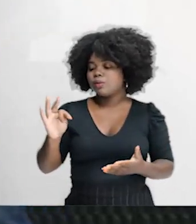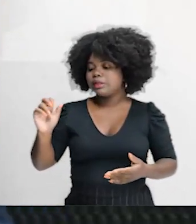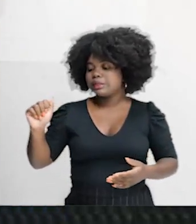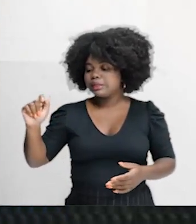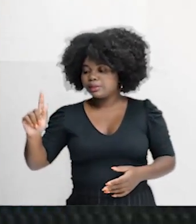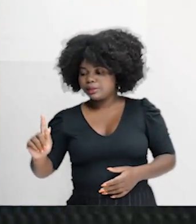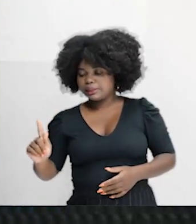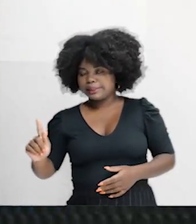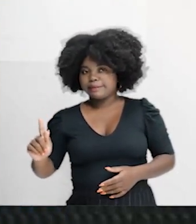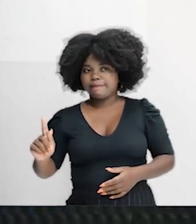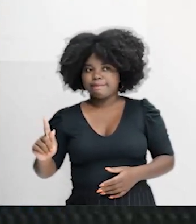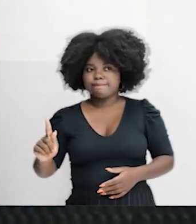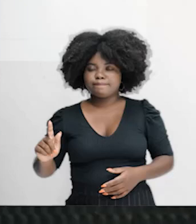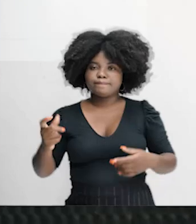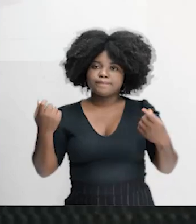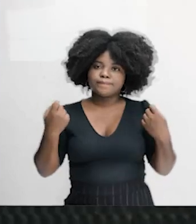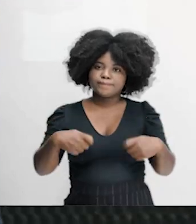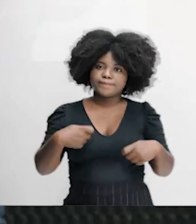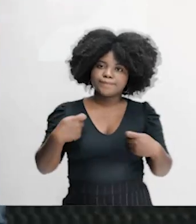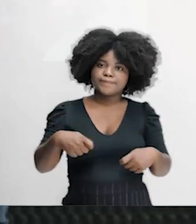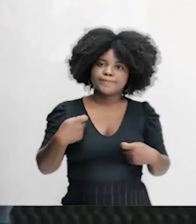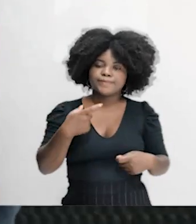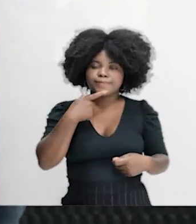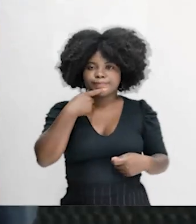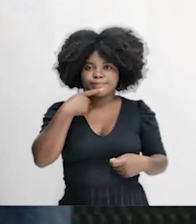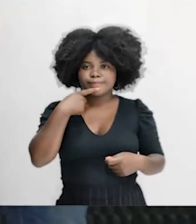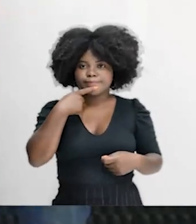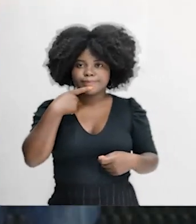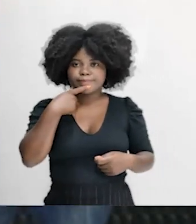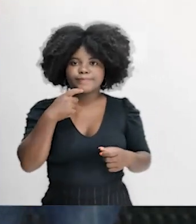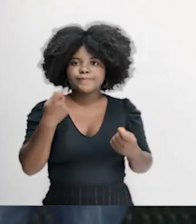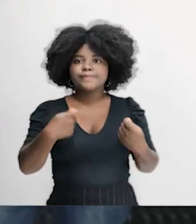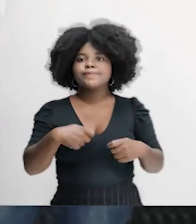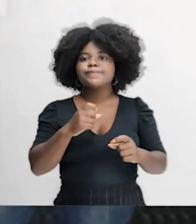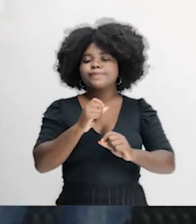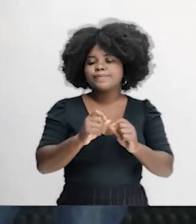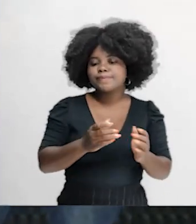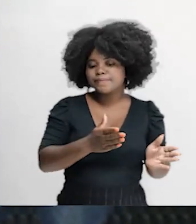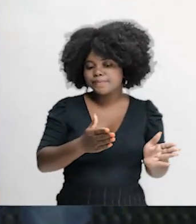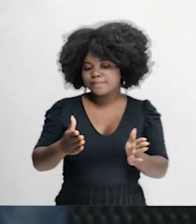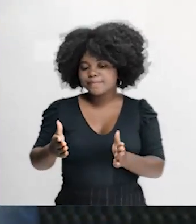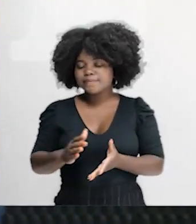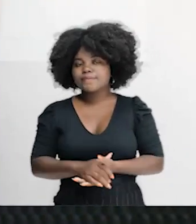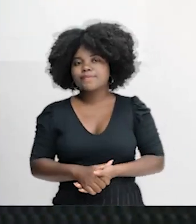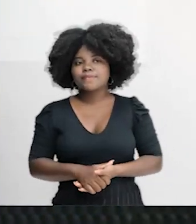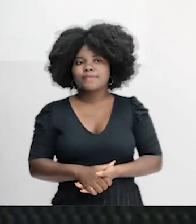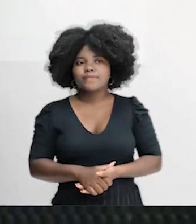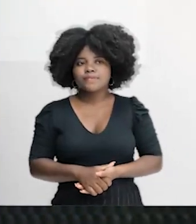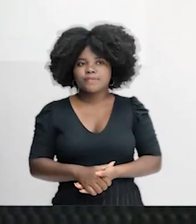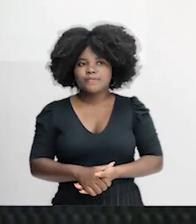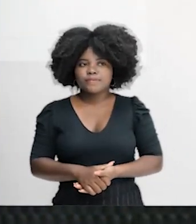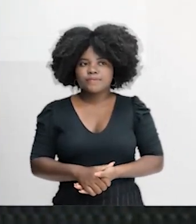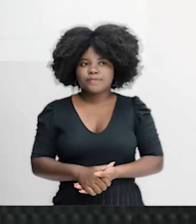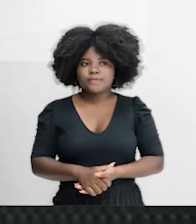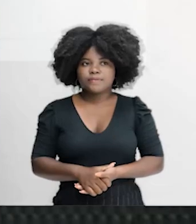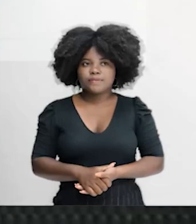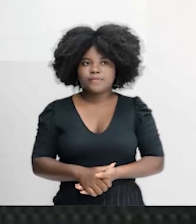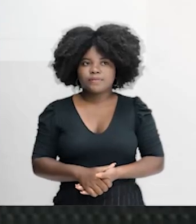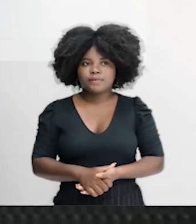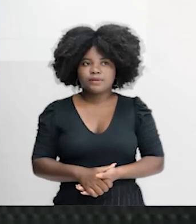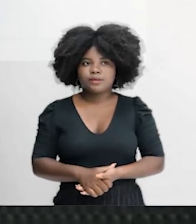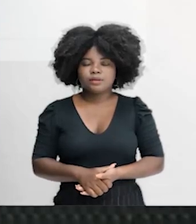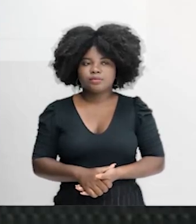tangente, que você tem um eixo assim à parte, né? Você tem que fazer esse processo. Beleza? Ok,